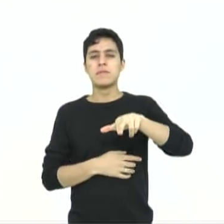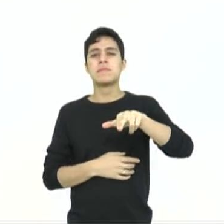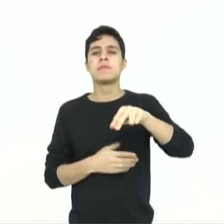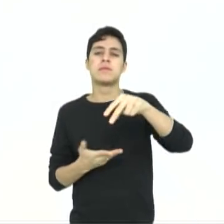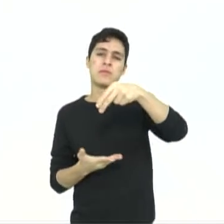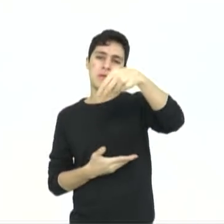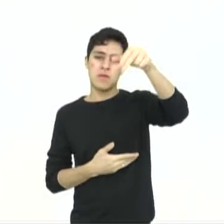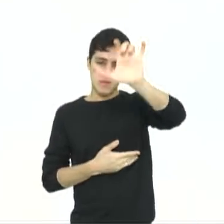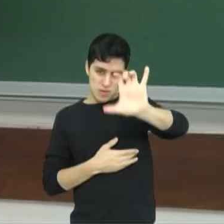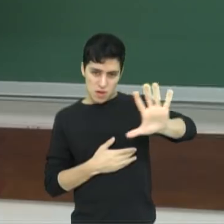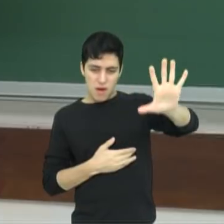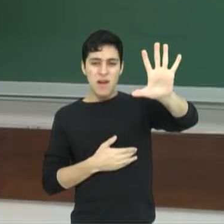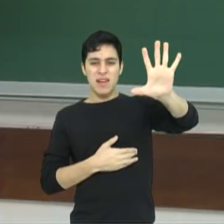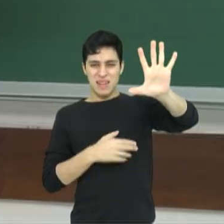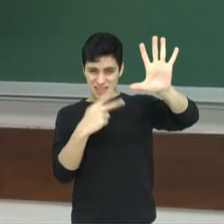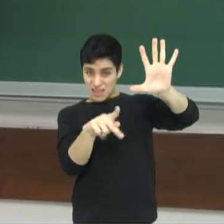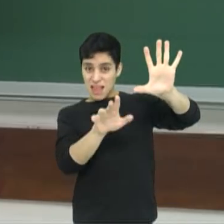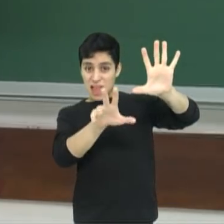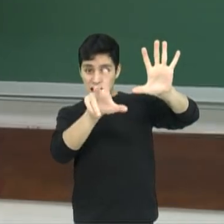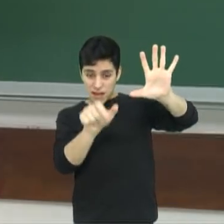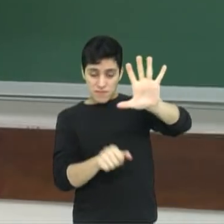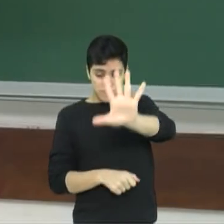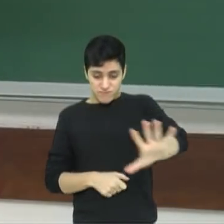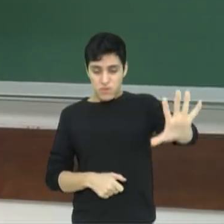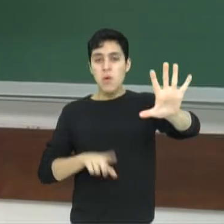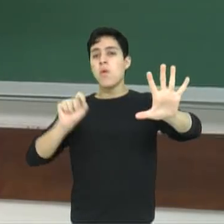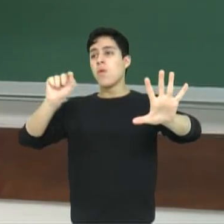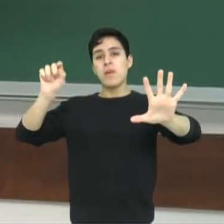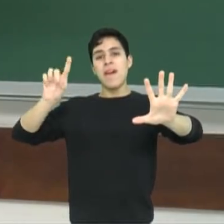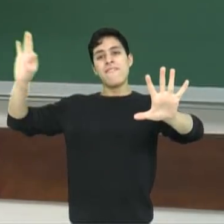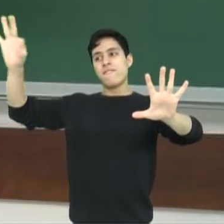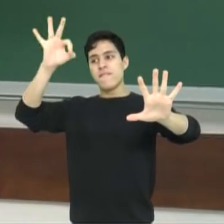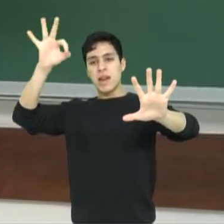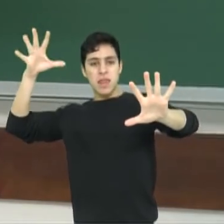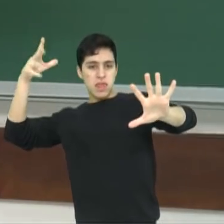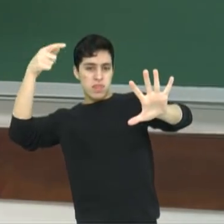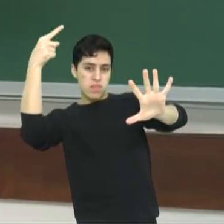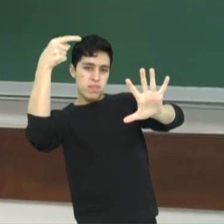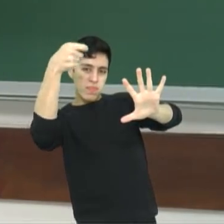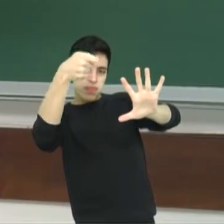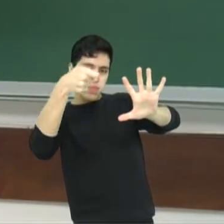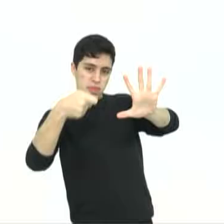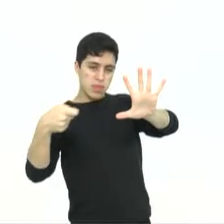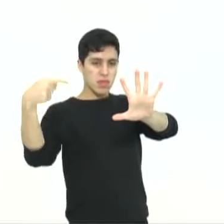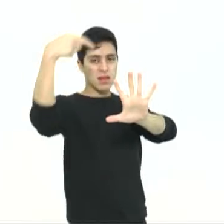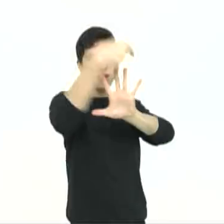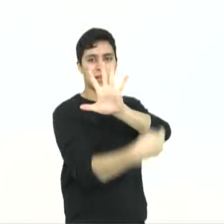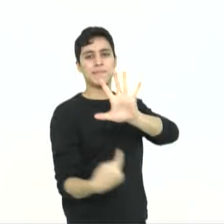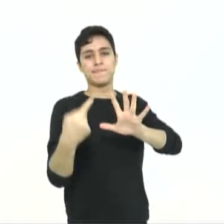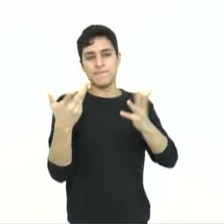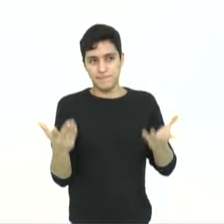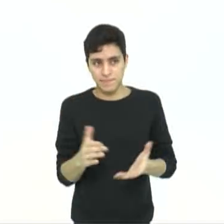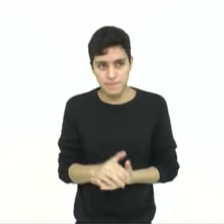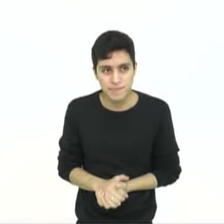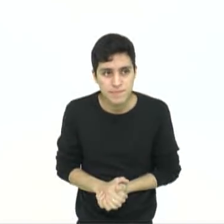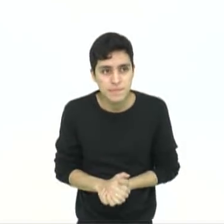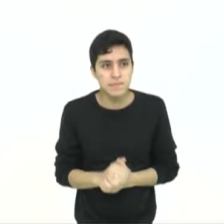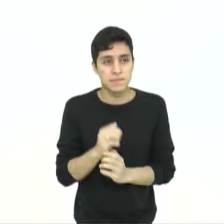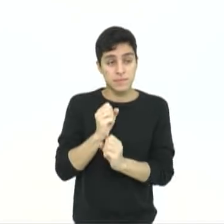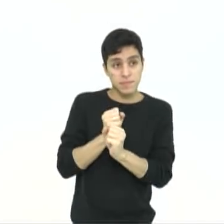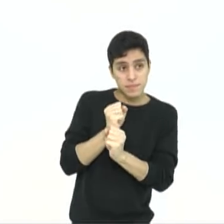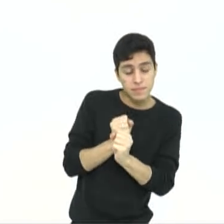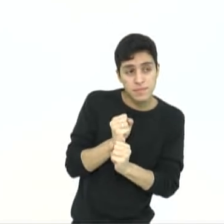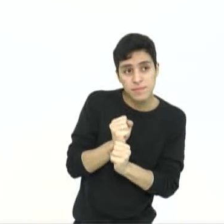África, gigante, toda ela dominada pela França. Por volta de 1830, os franceses começaram a conquistar as terras da